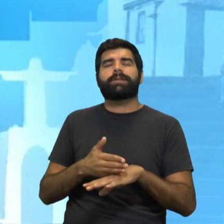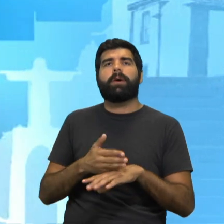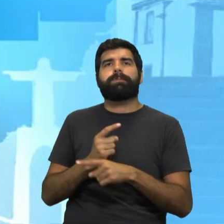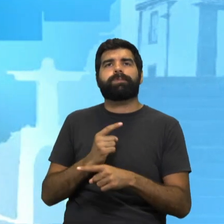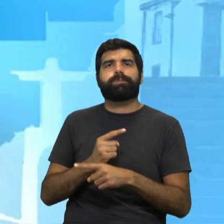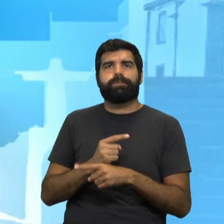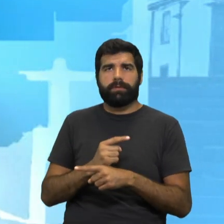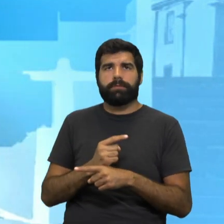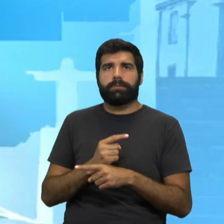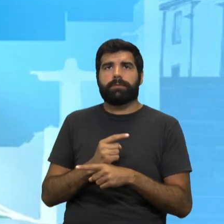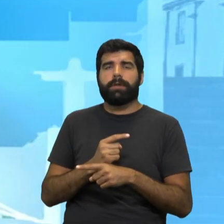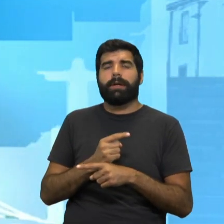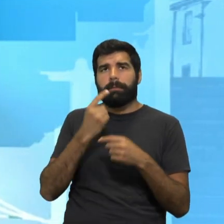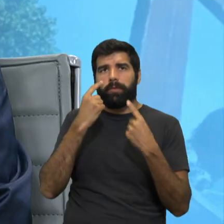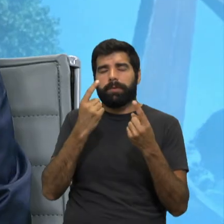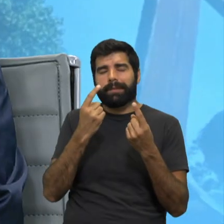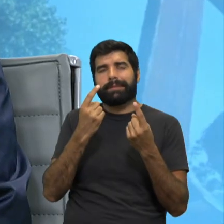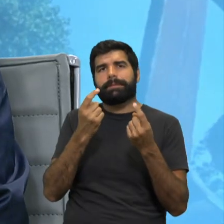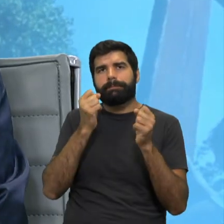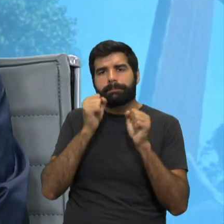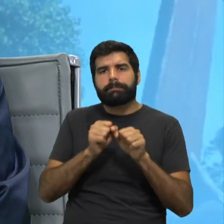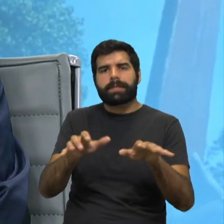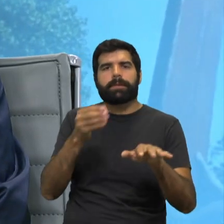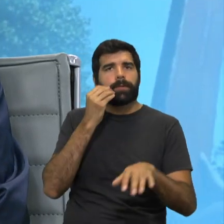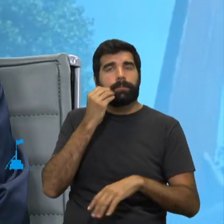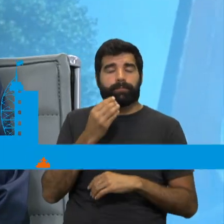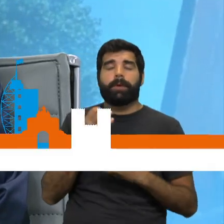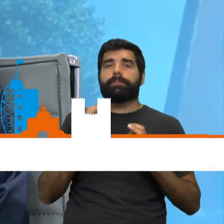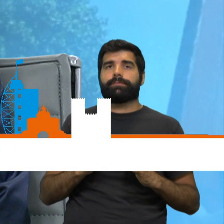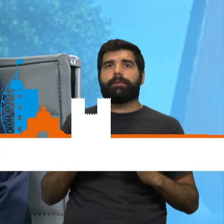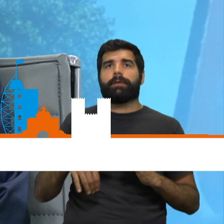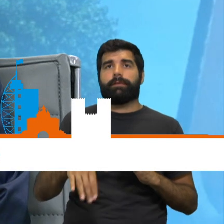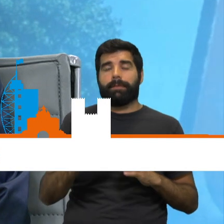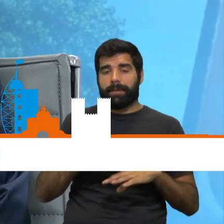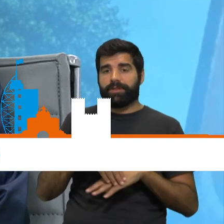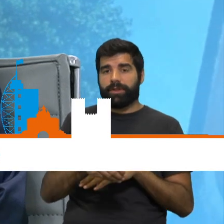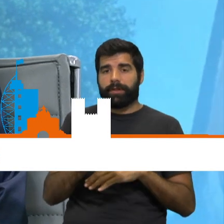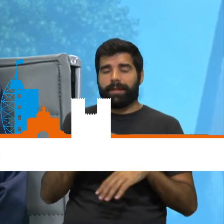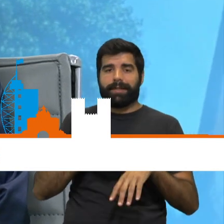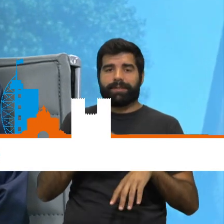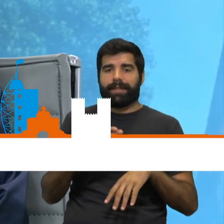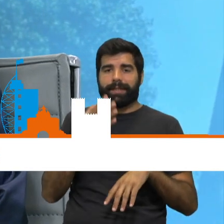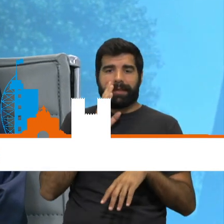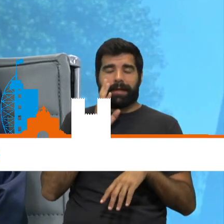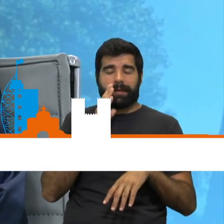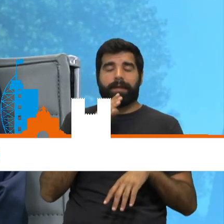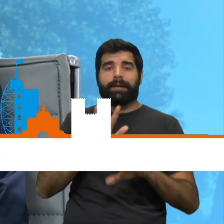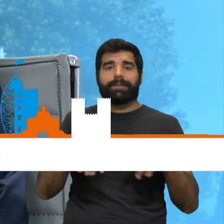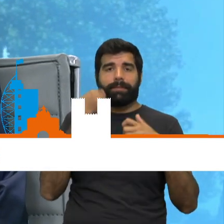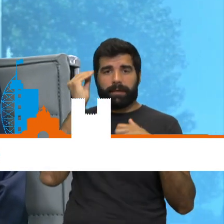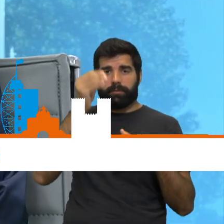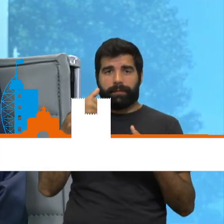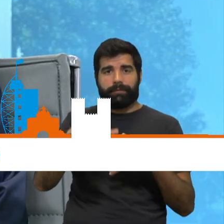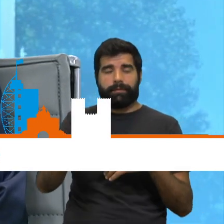o coloca na agenda pública? Bom, vamos fazer o lançamento mais logo, portanto, às 19 horas na Assembleia da República